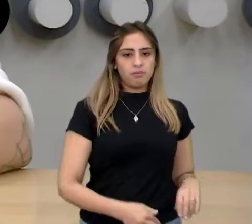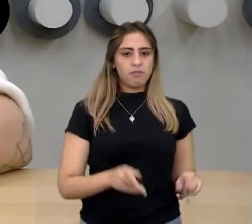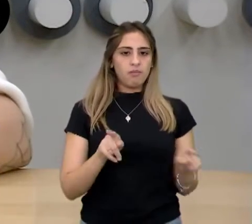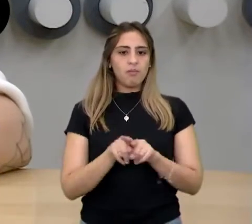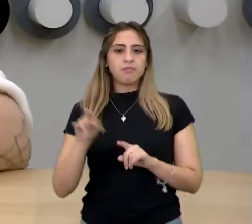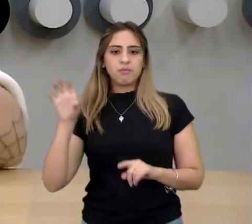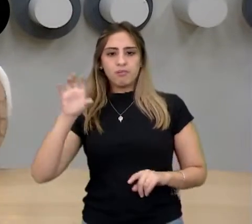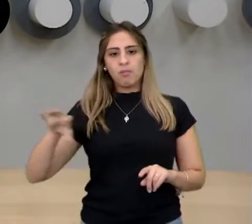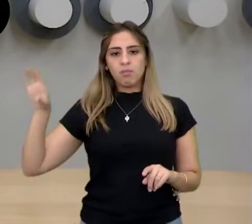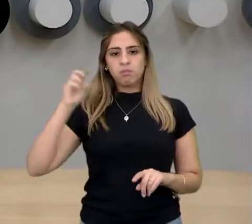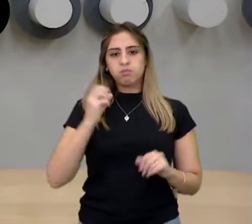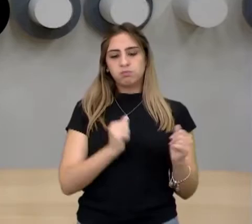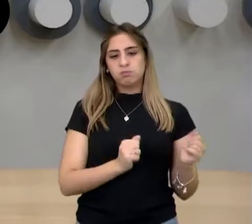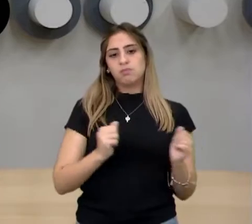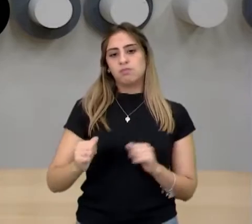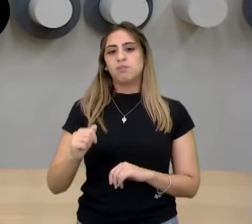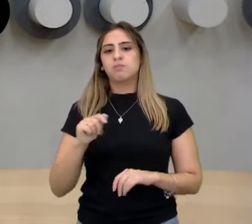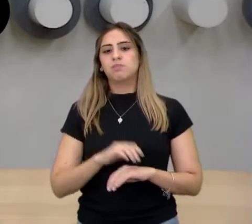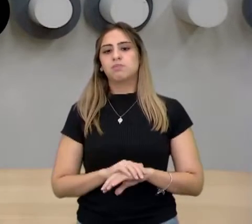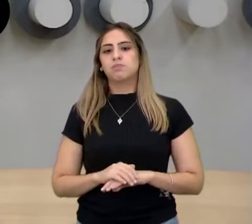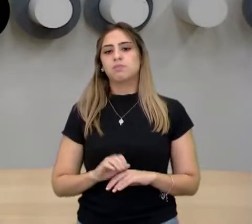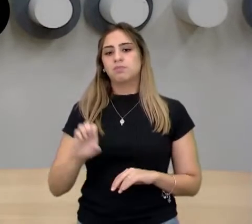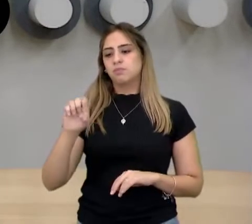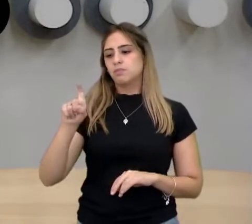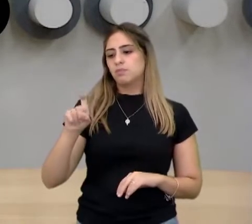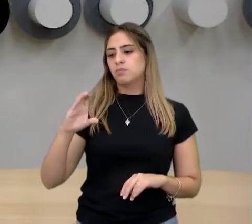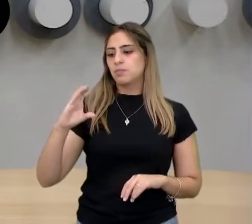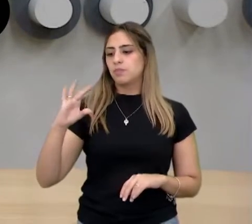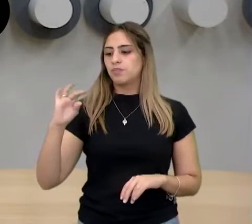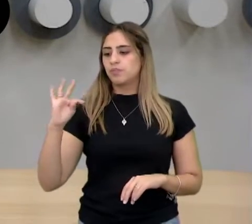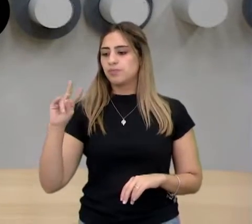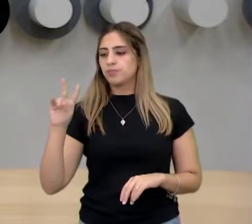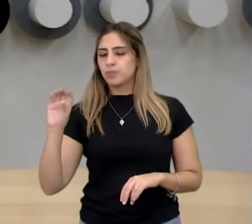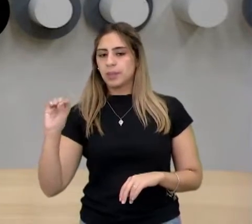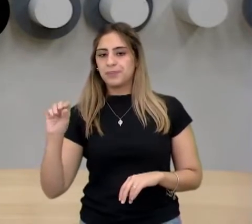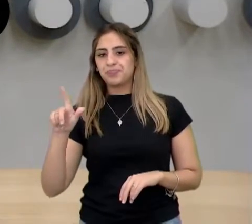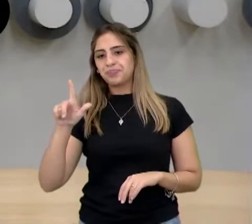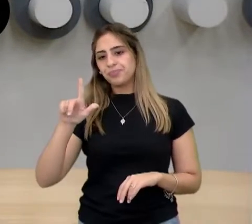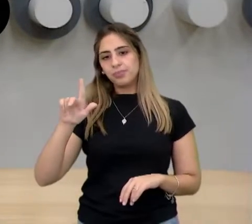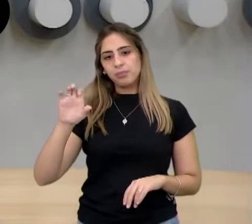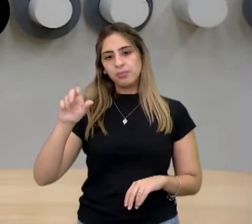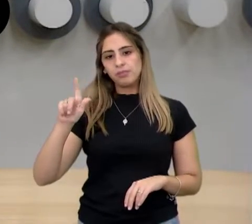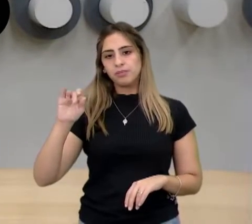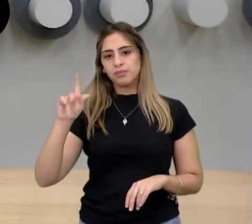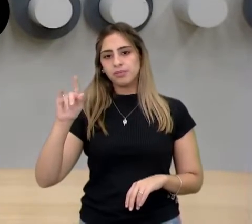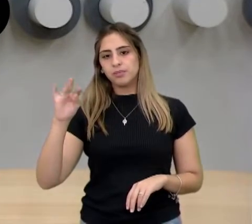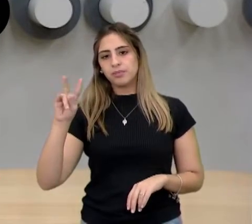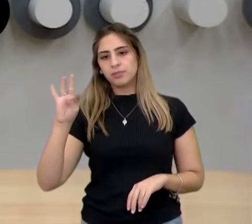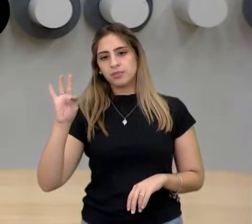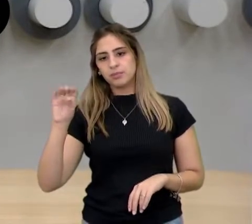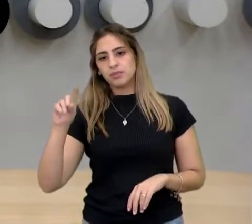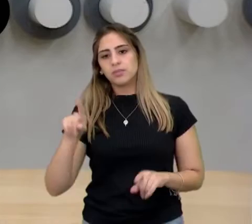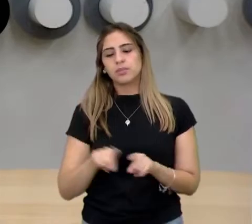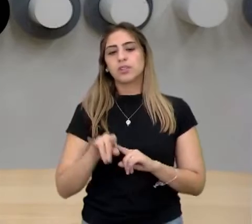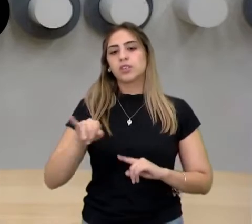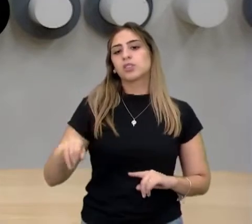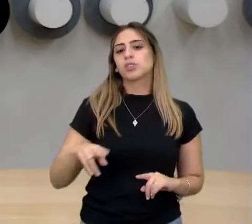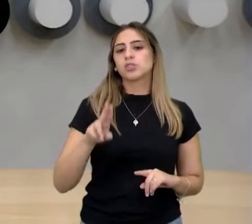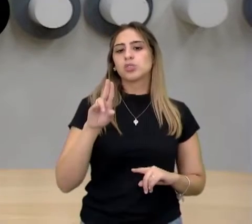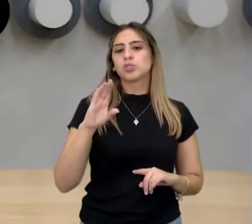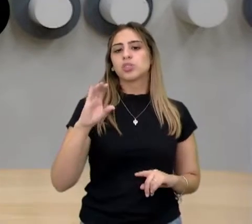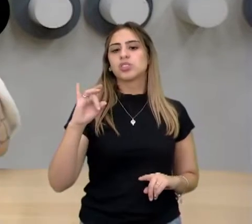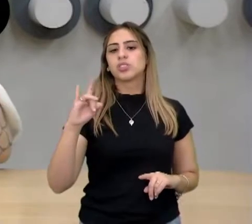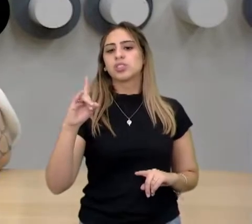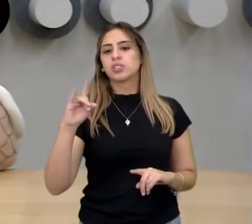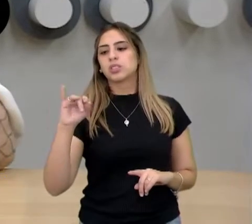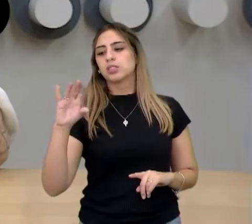3 poderes, que são o executivo, o legislativo e o judiciário,